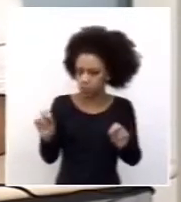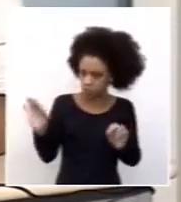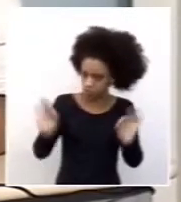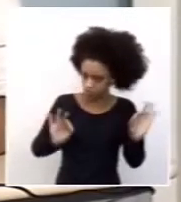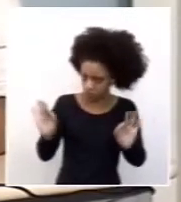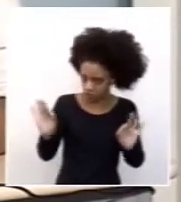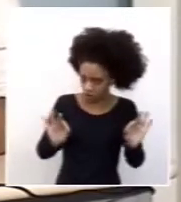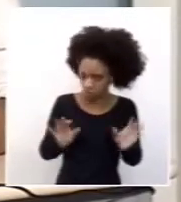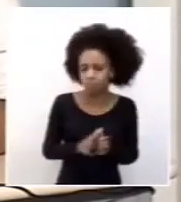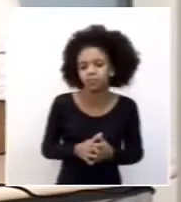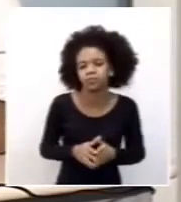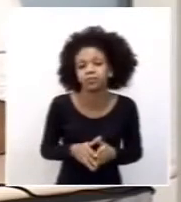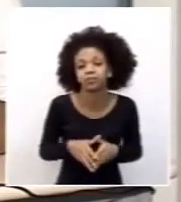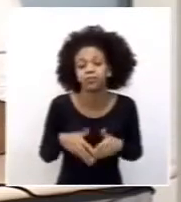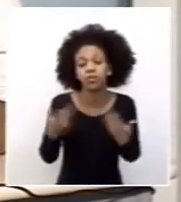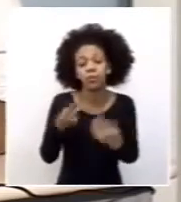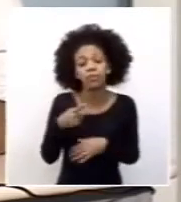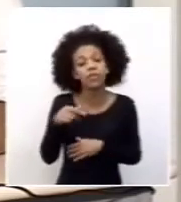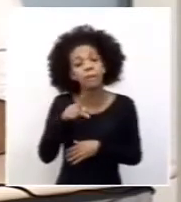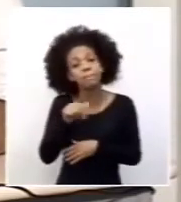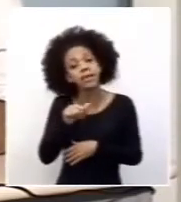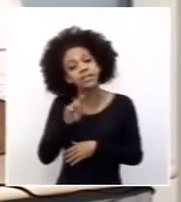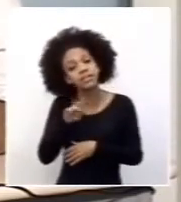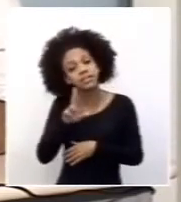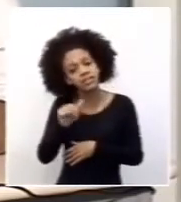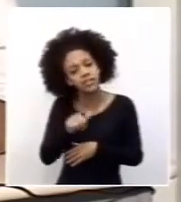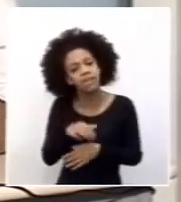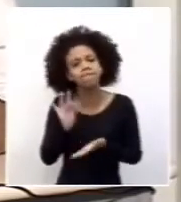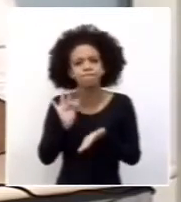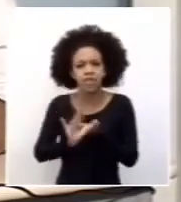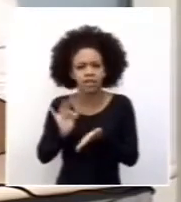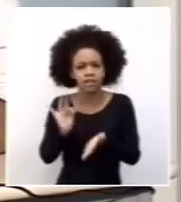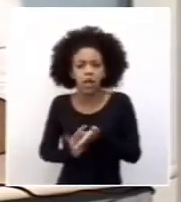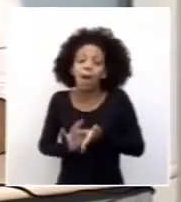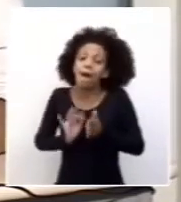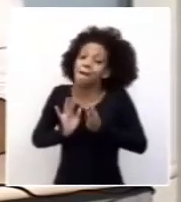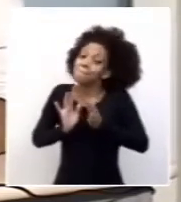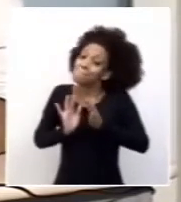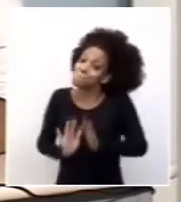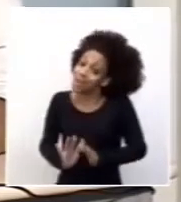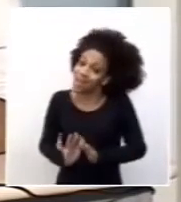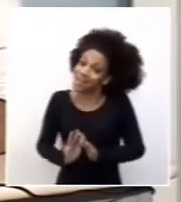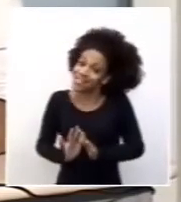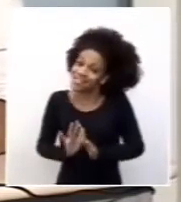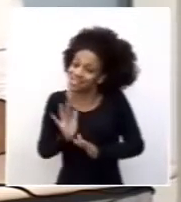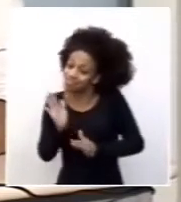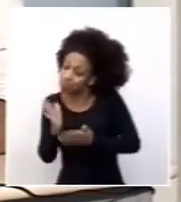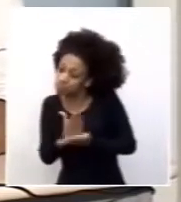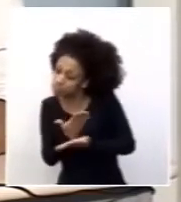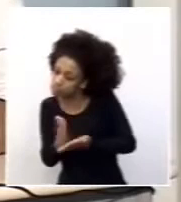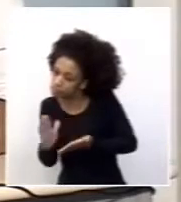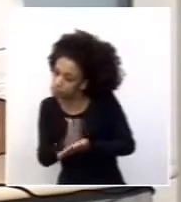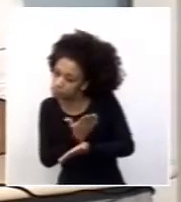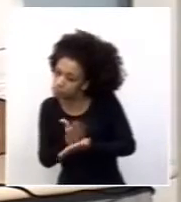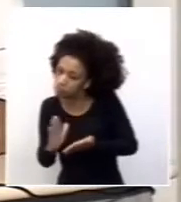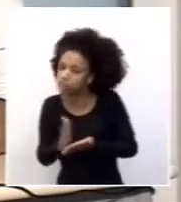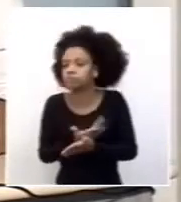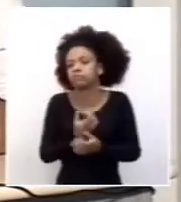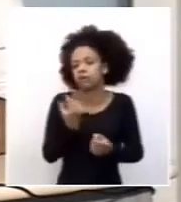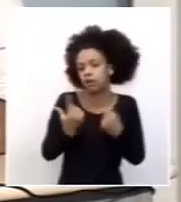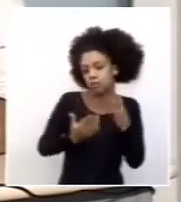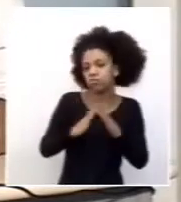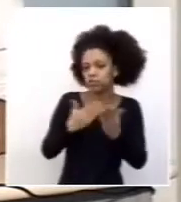professora Patrícia coloca assim: verdadeiro. Porém, nem todas as escolas têm esse objetivo. É importante essa observação, tá,